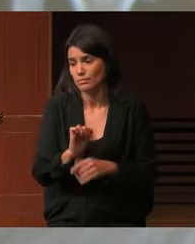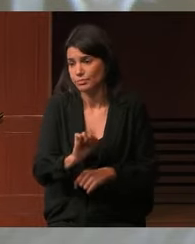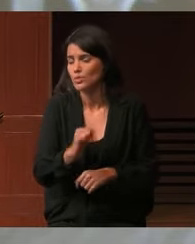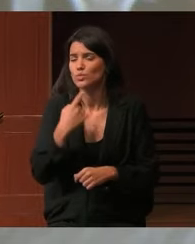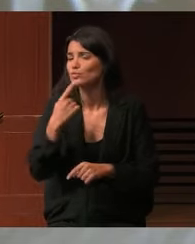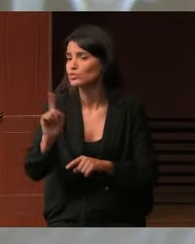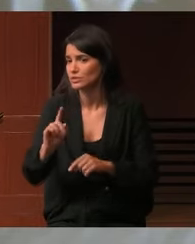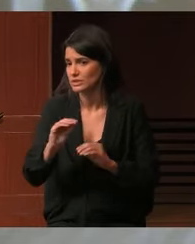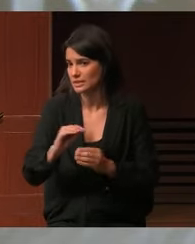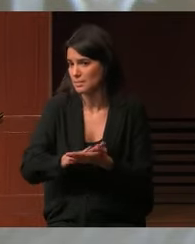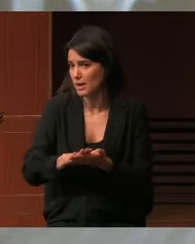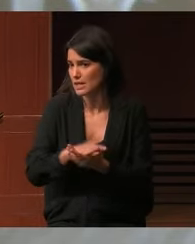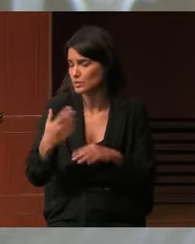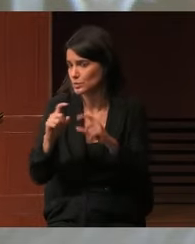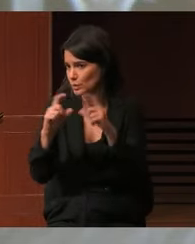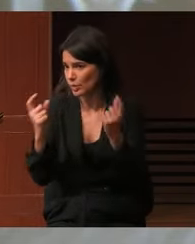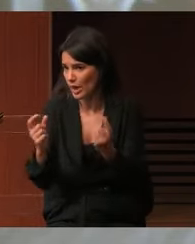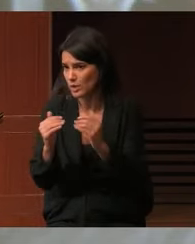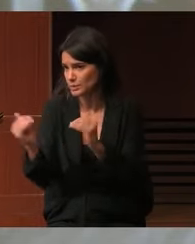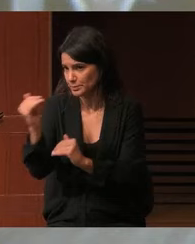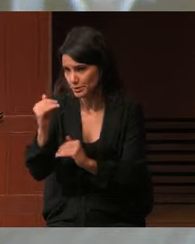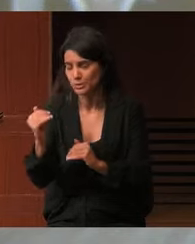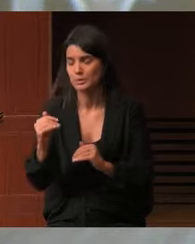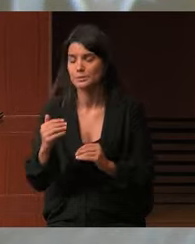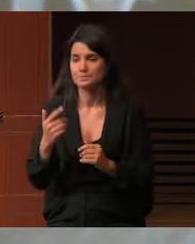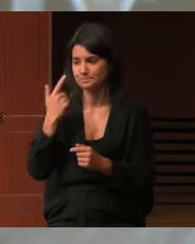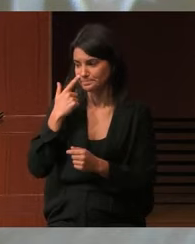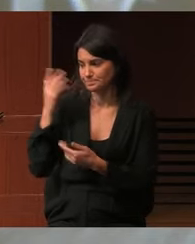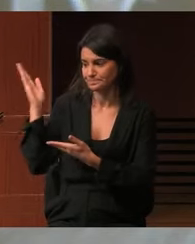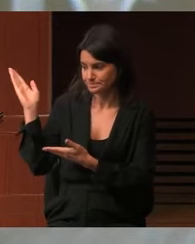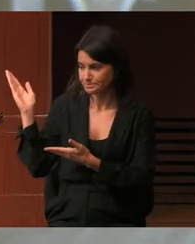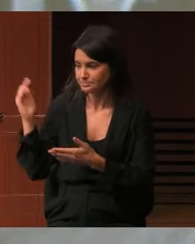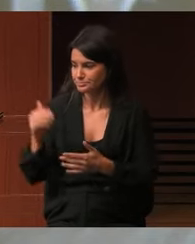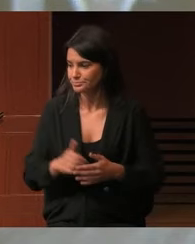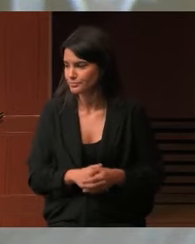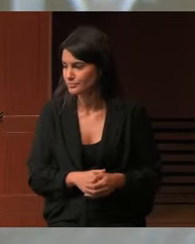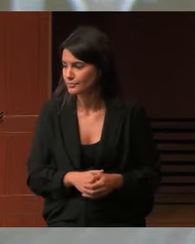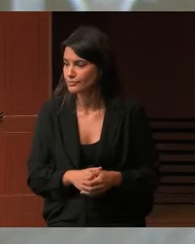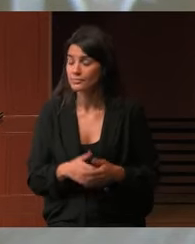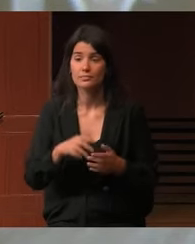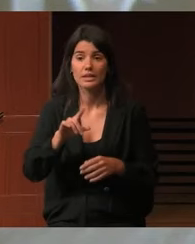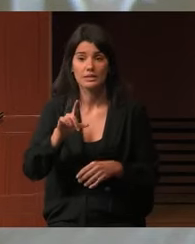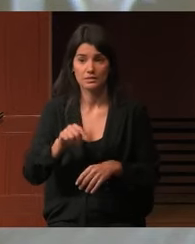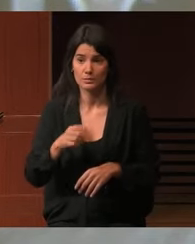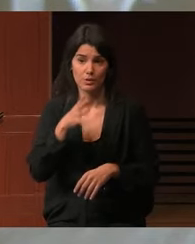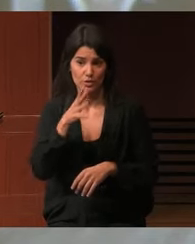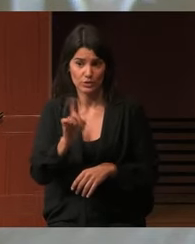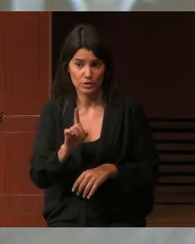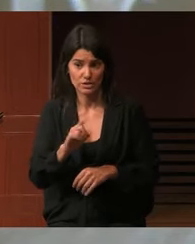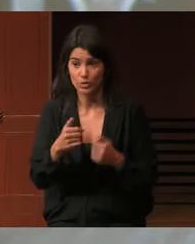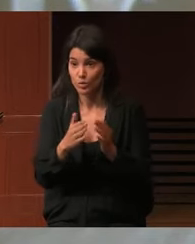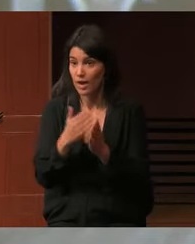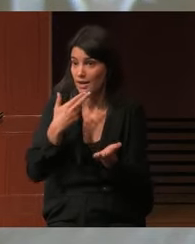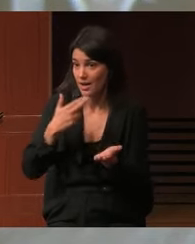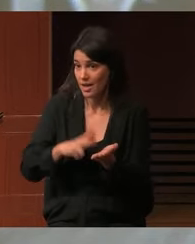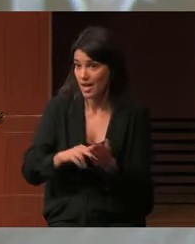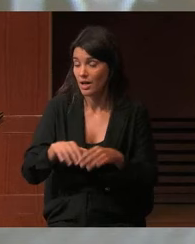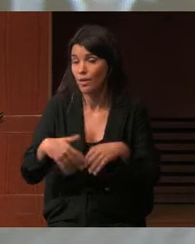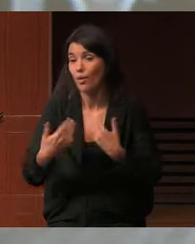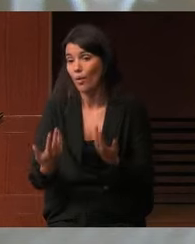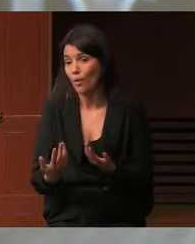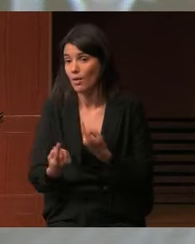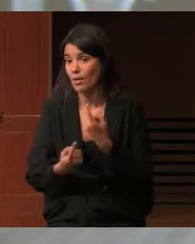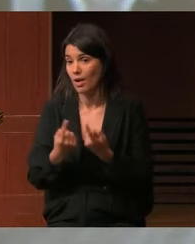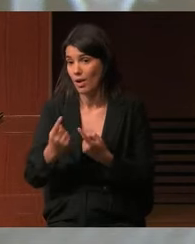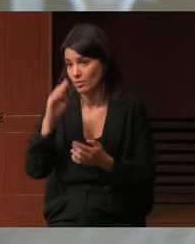ensino básico, se são ensino secundário, se são ensino superior, que aqui vos represento. Também não vou dizer se são todos reais ou se algum foi criado por